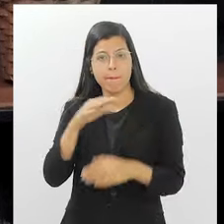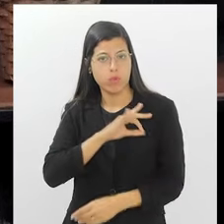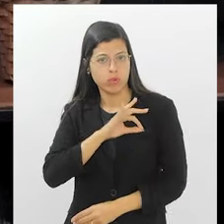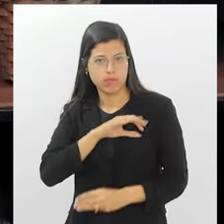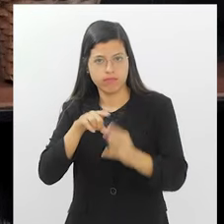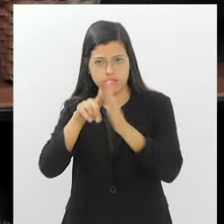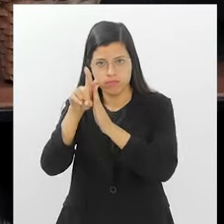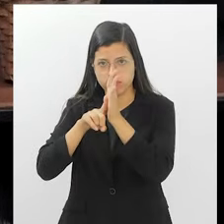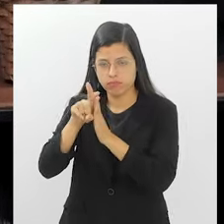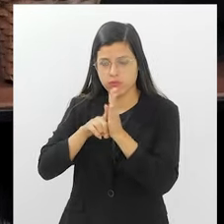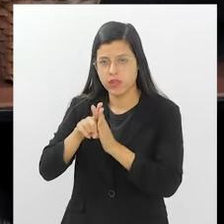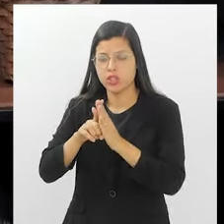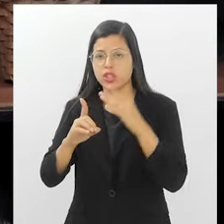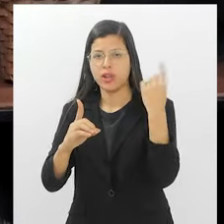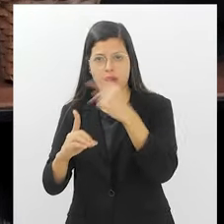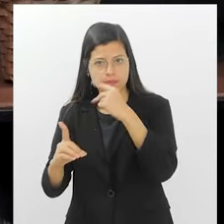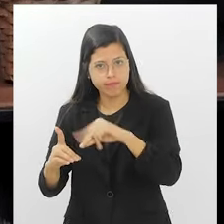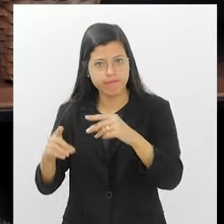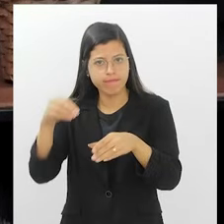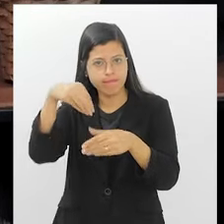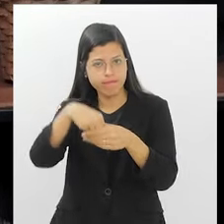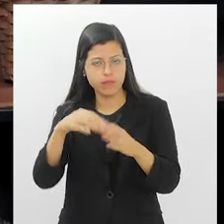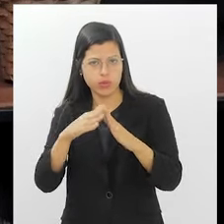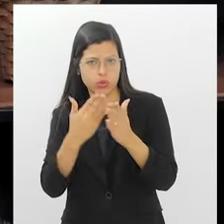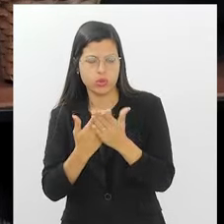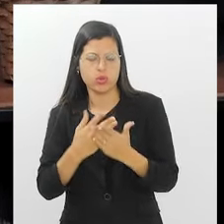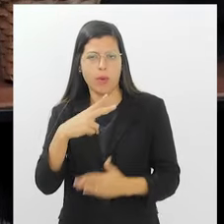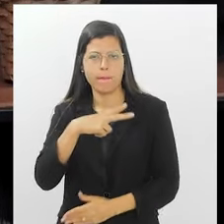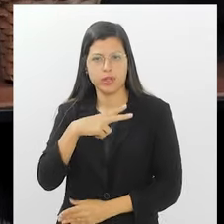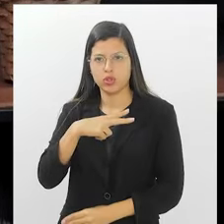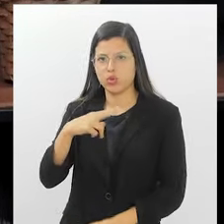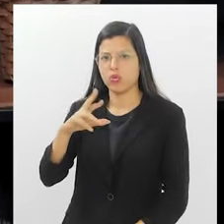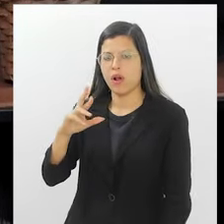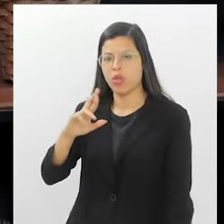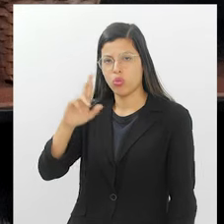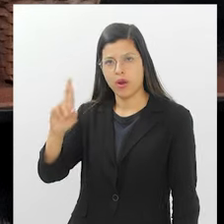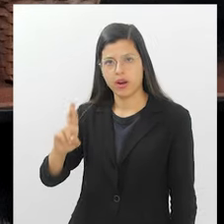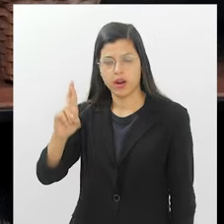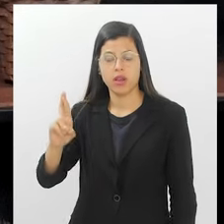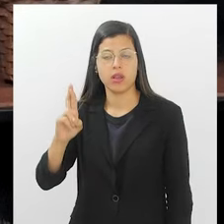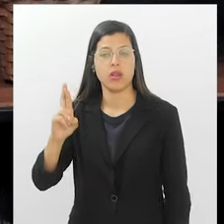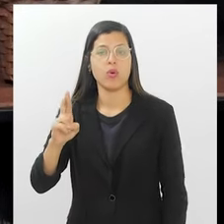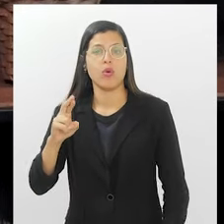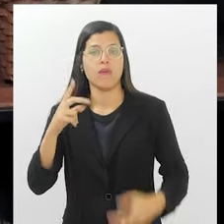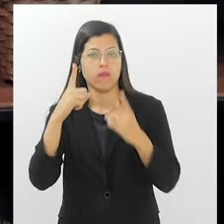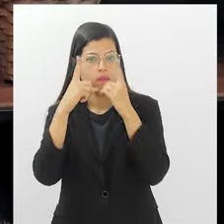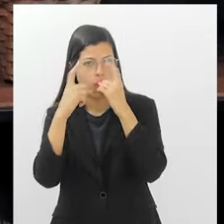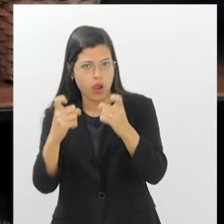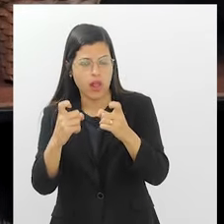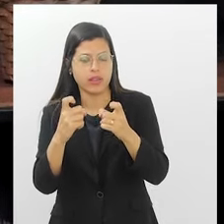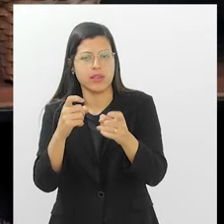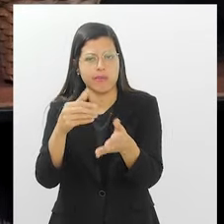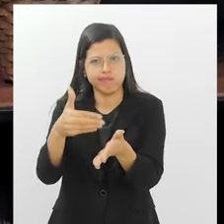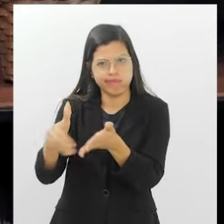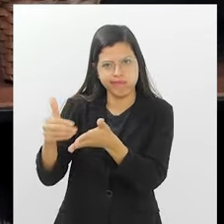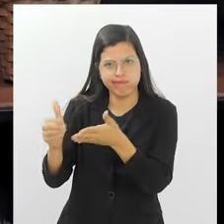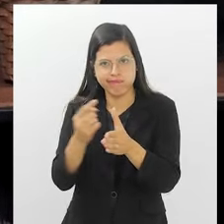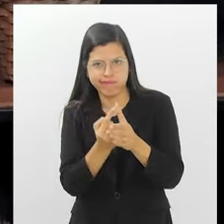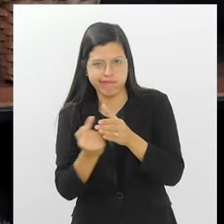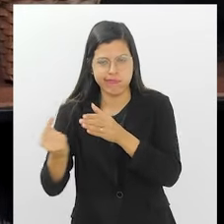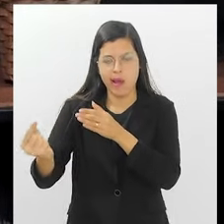investiga agressão à criança autista dentro de escola particular no recreio. A violência, exclusão